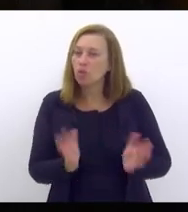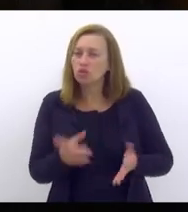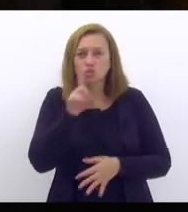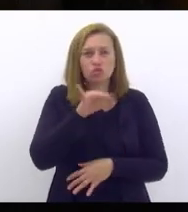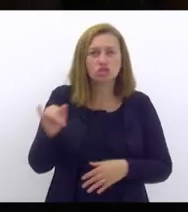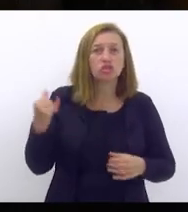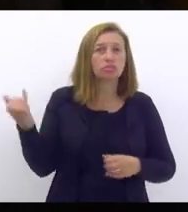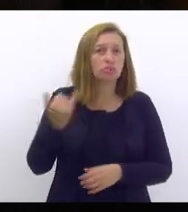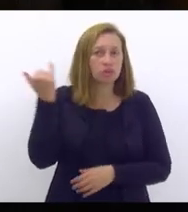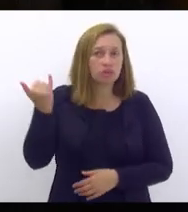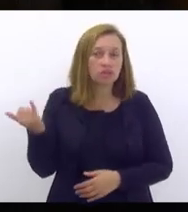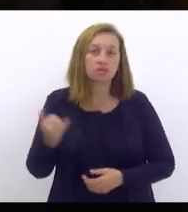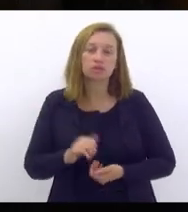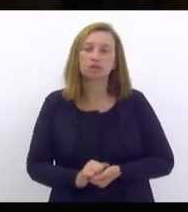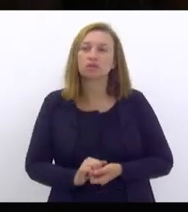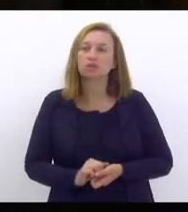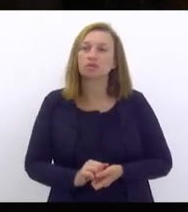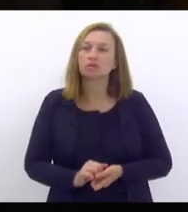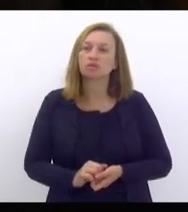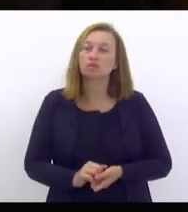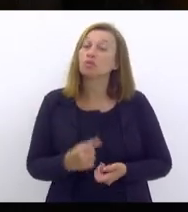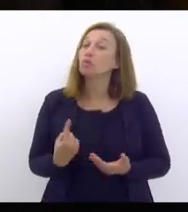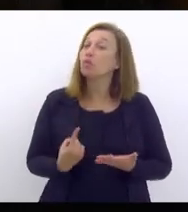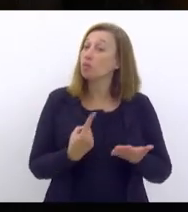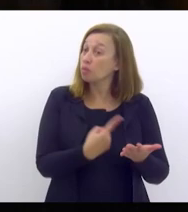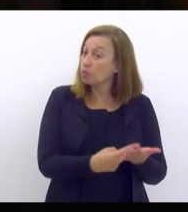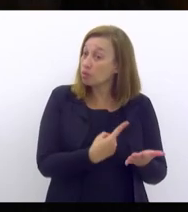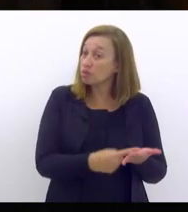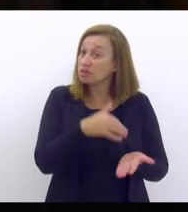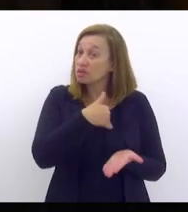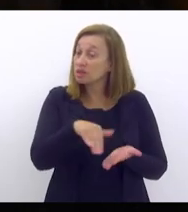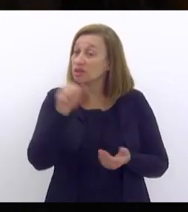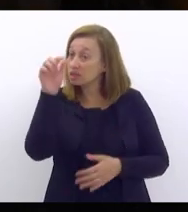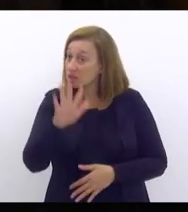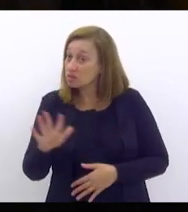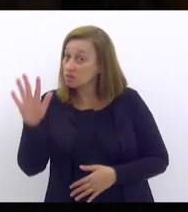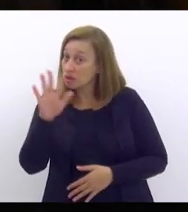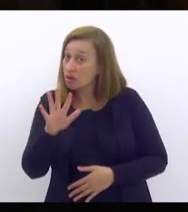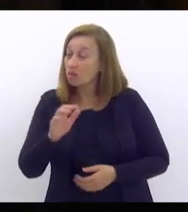muito importante, inclusive com o compromisso do secretário nacional